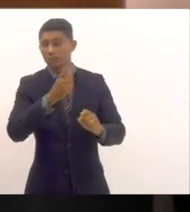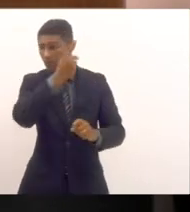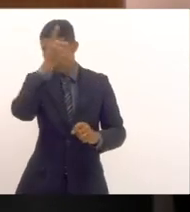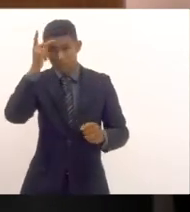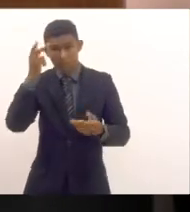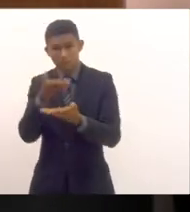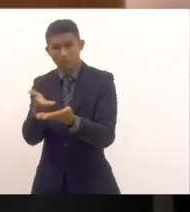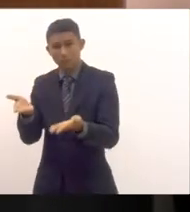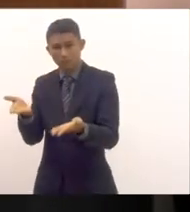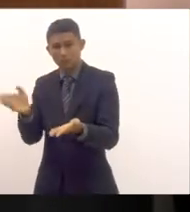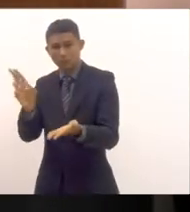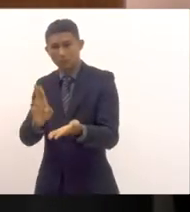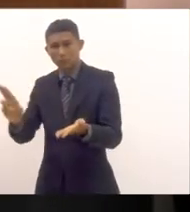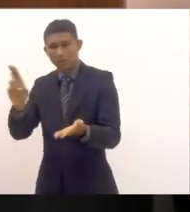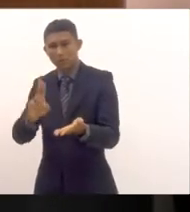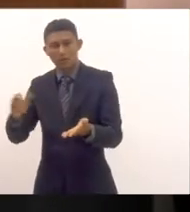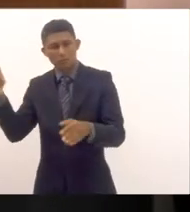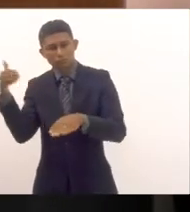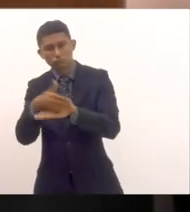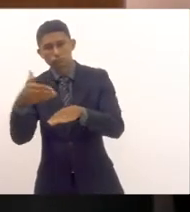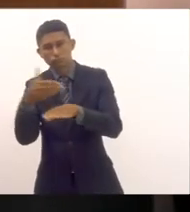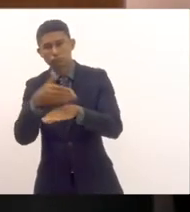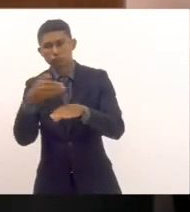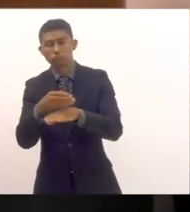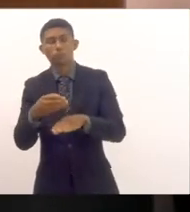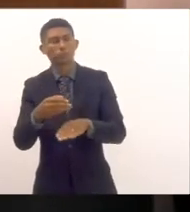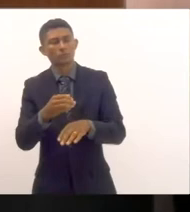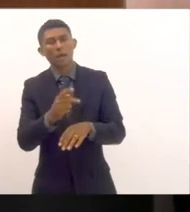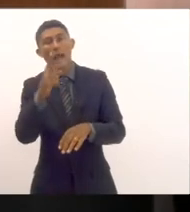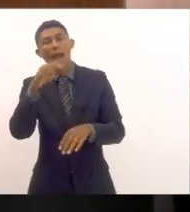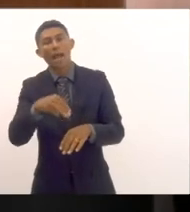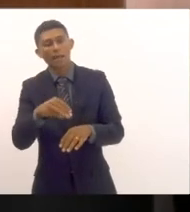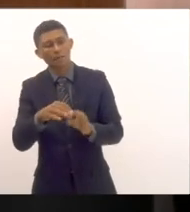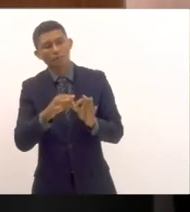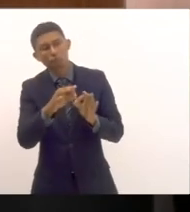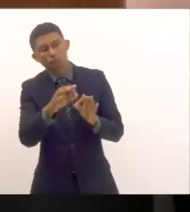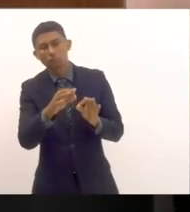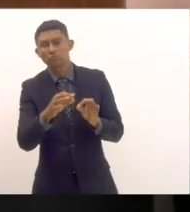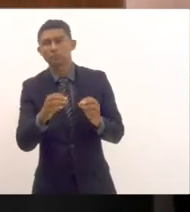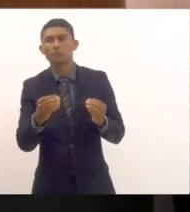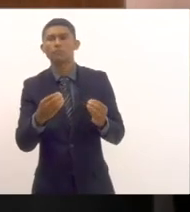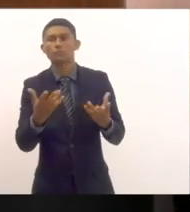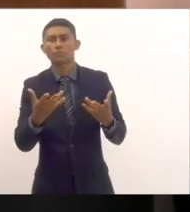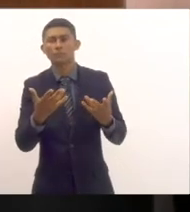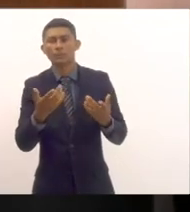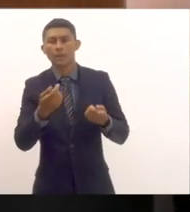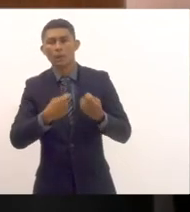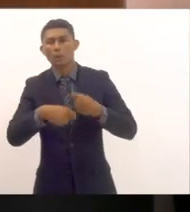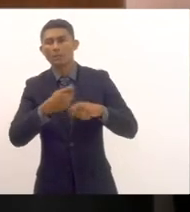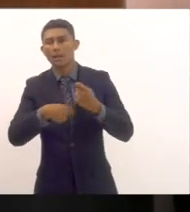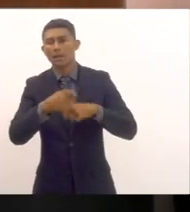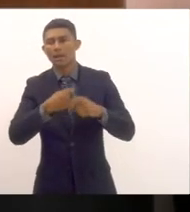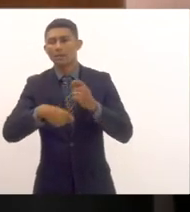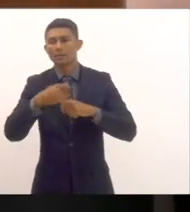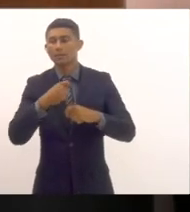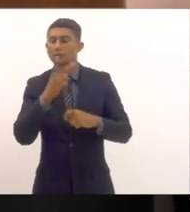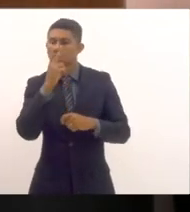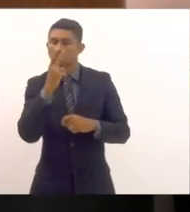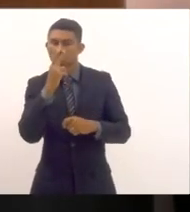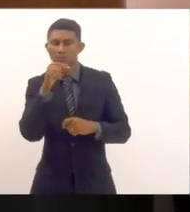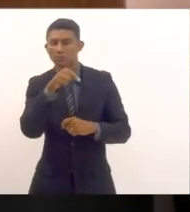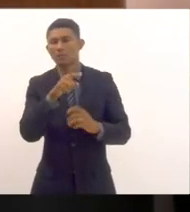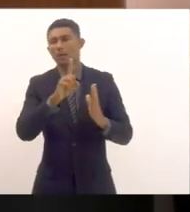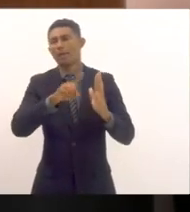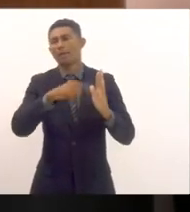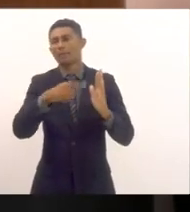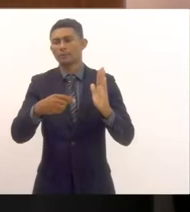passageiro por quilômetro então eles dizem que foi Furtado o cabo para poder e para poder economizar a operação se cancela